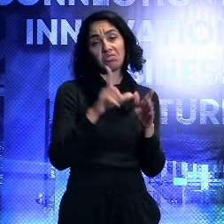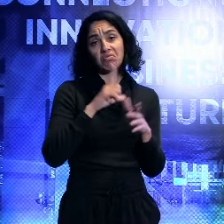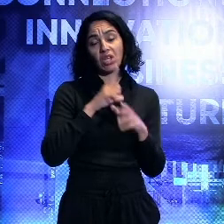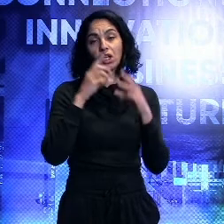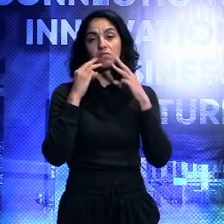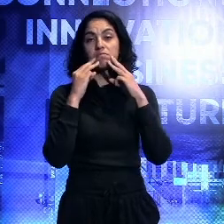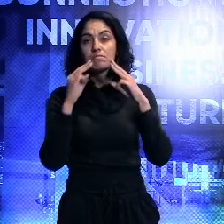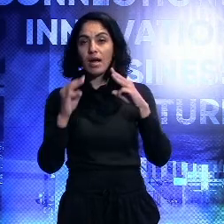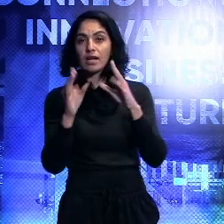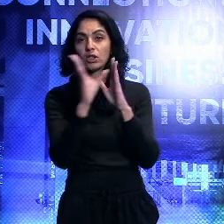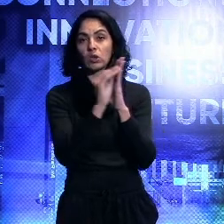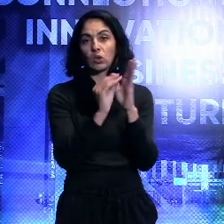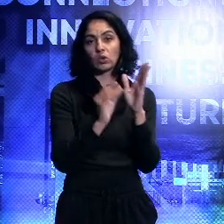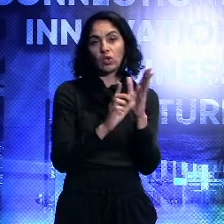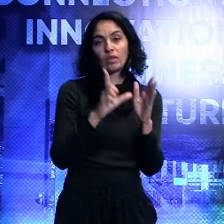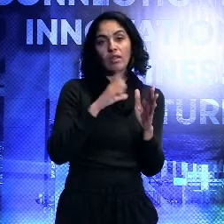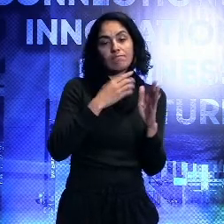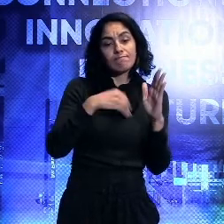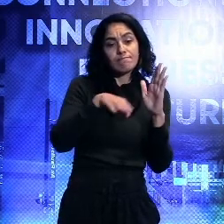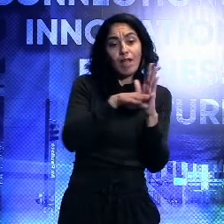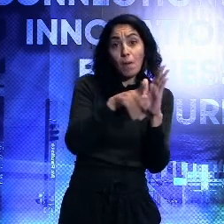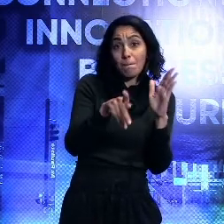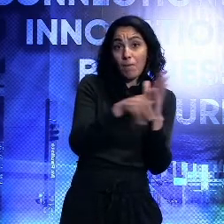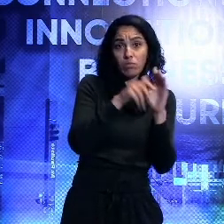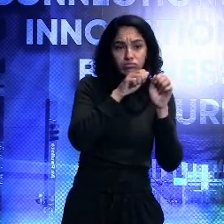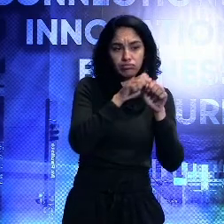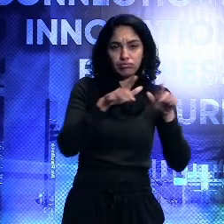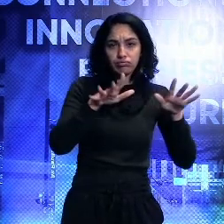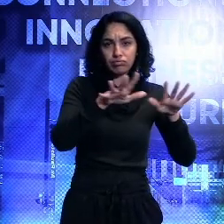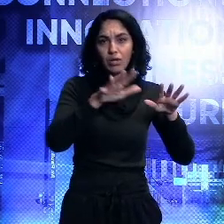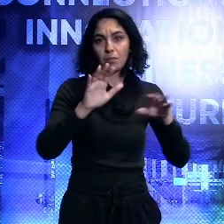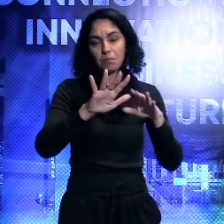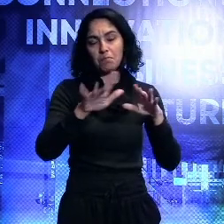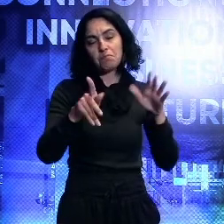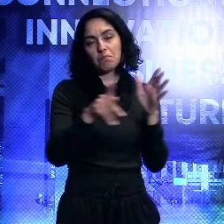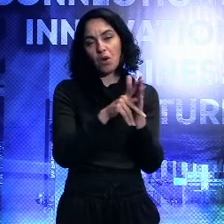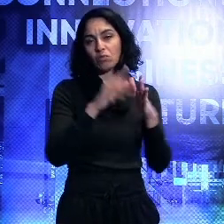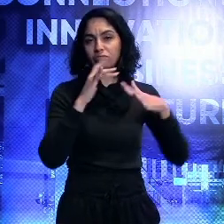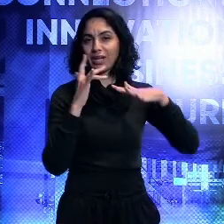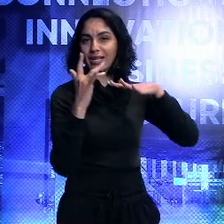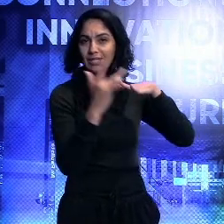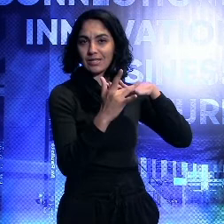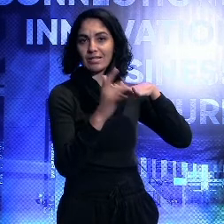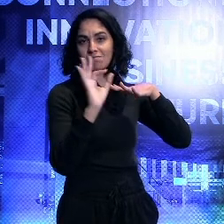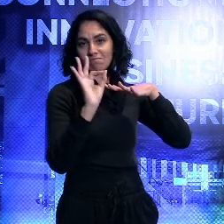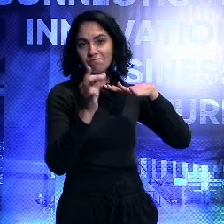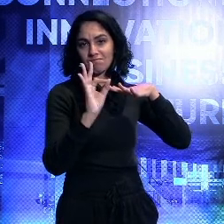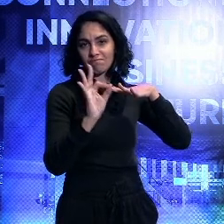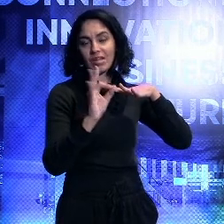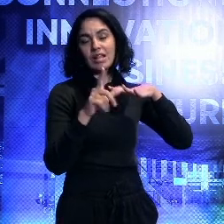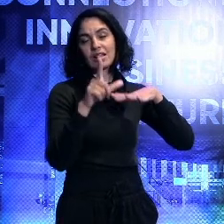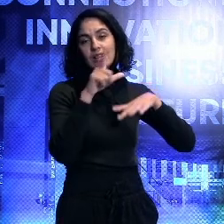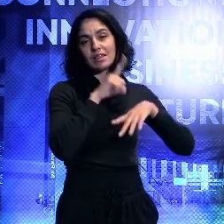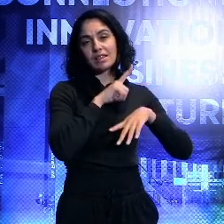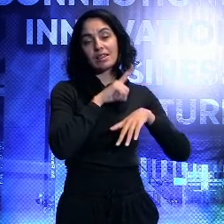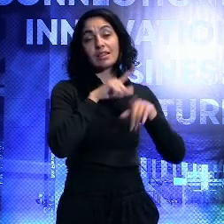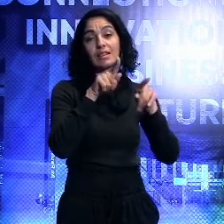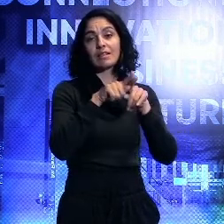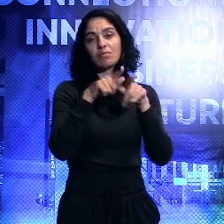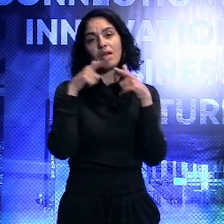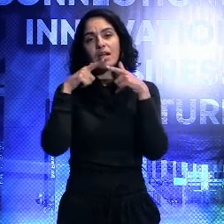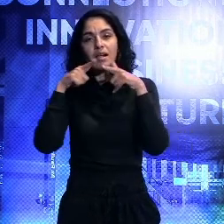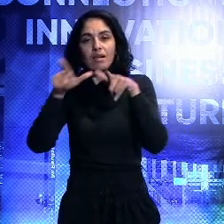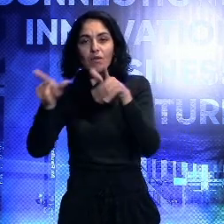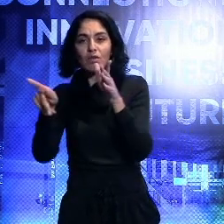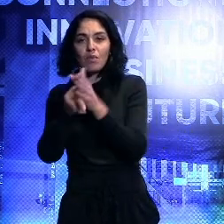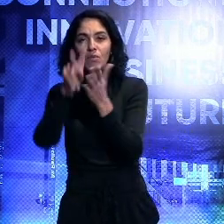fundo de funil, chegando nessas pessoas pelo canal apropriado, por onde elas querem receber, e também com a linguagem que ela precisa